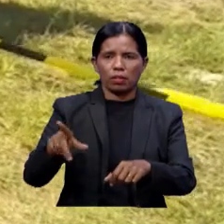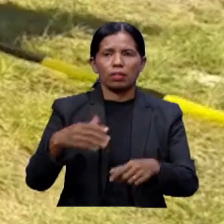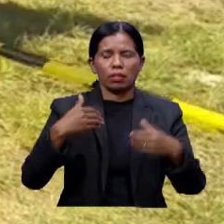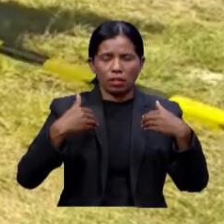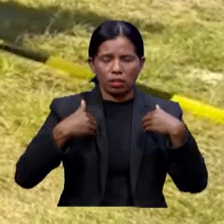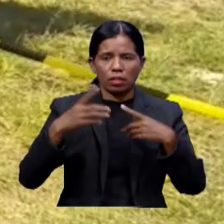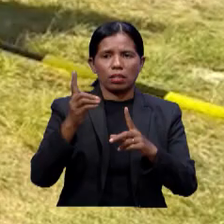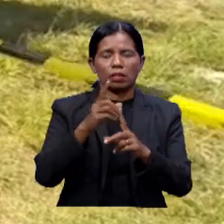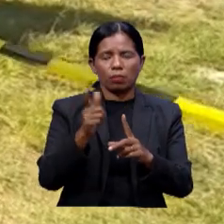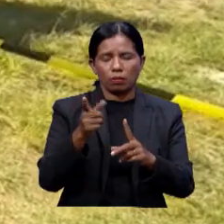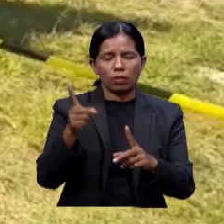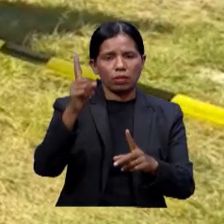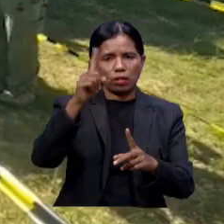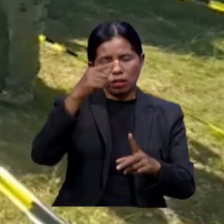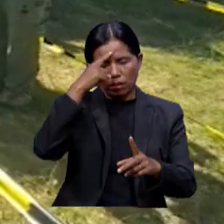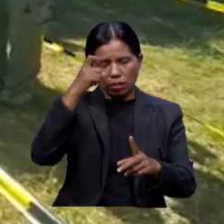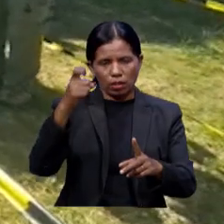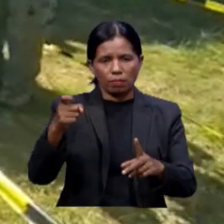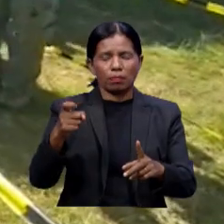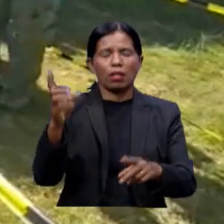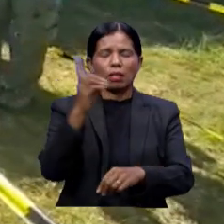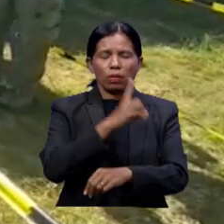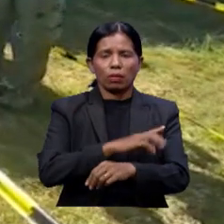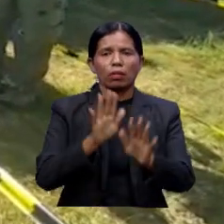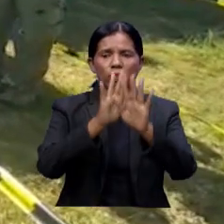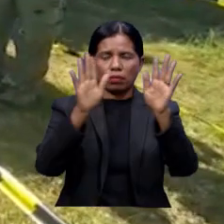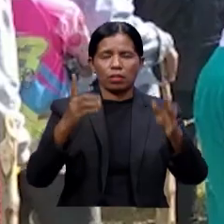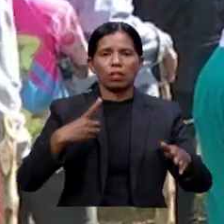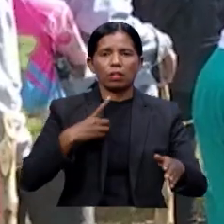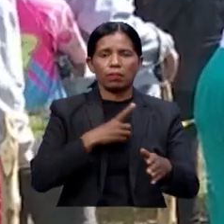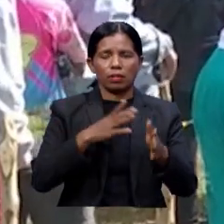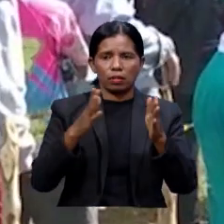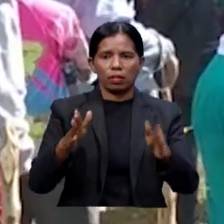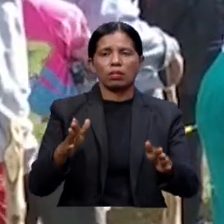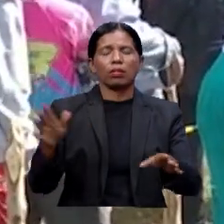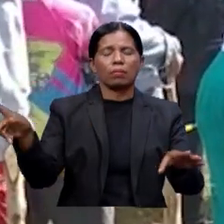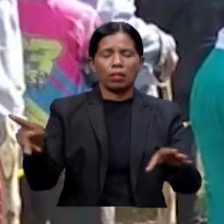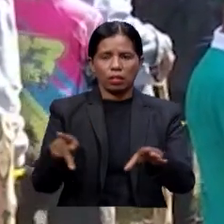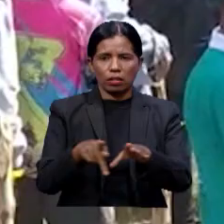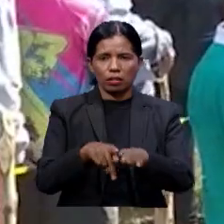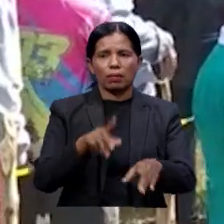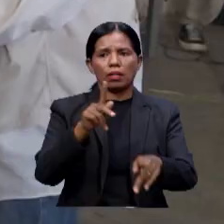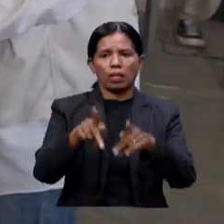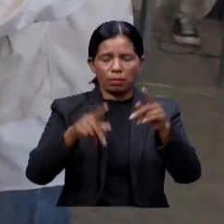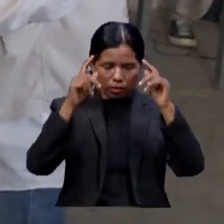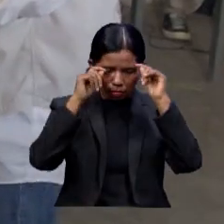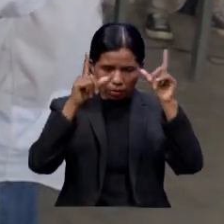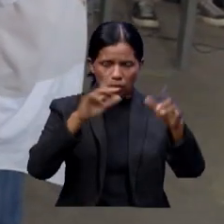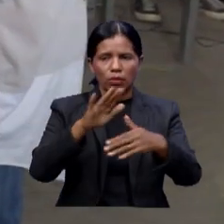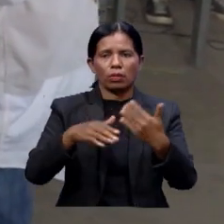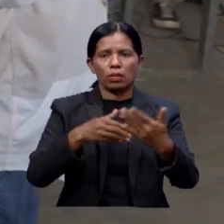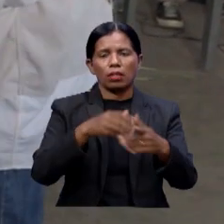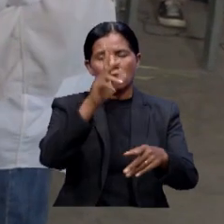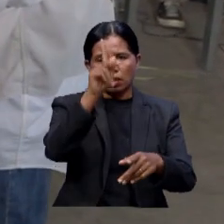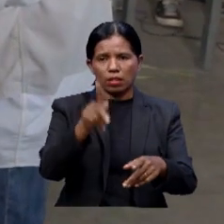mayu tinang ne. Tama lorong refere monu iha domingo, nunetuir deputado sira se afeta ba iha partisipasang elitor sira tama Timor Leste mayoria saran